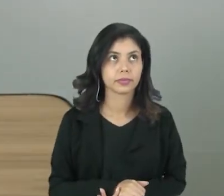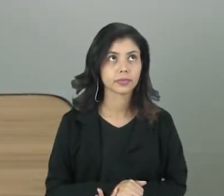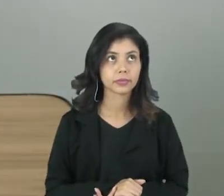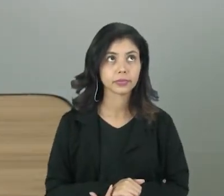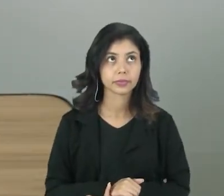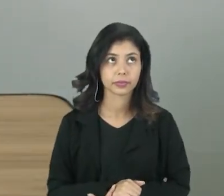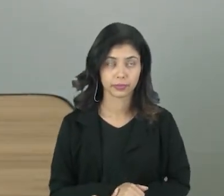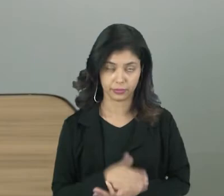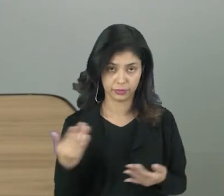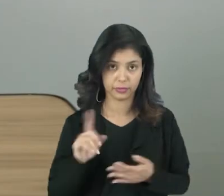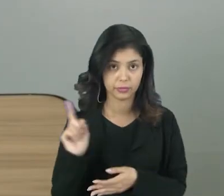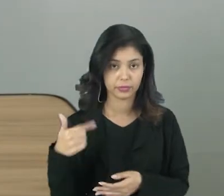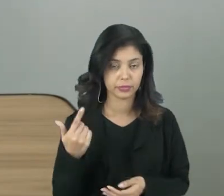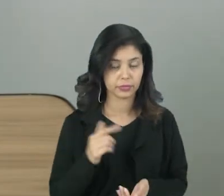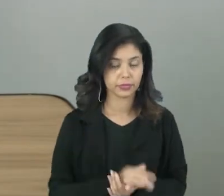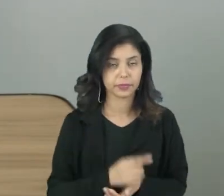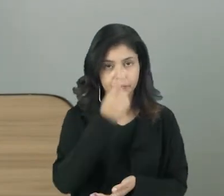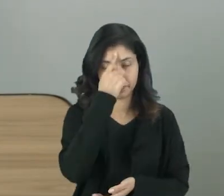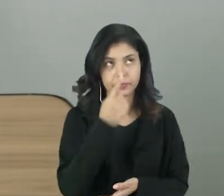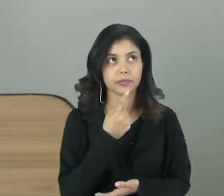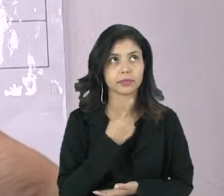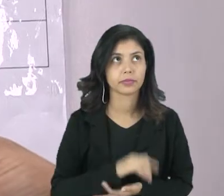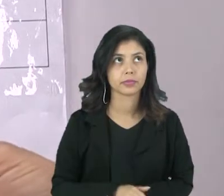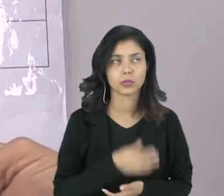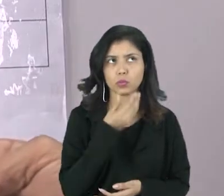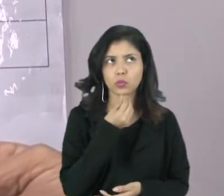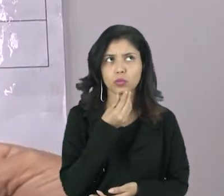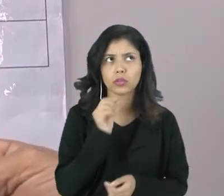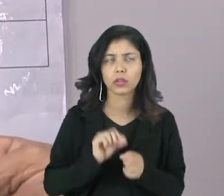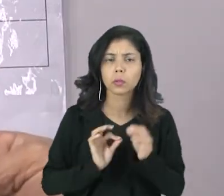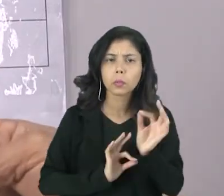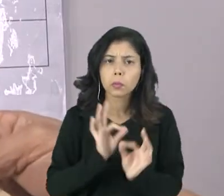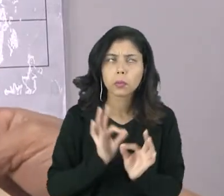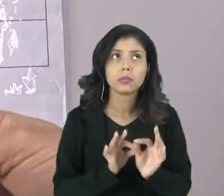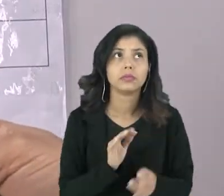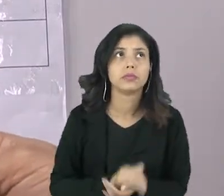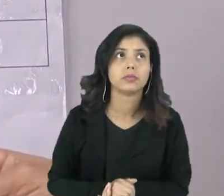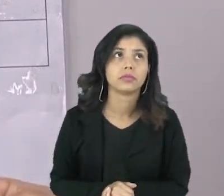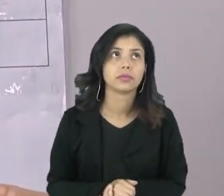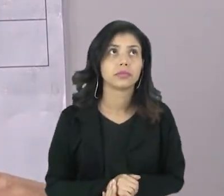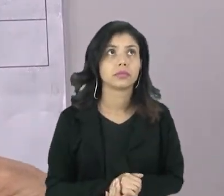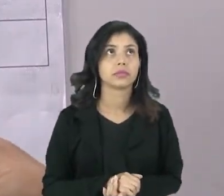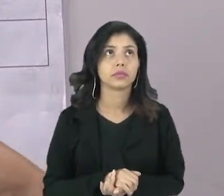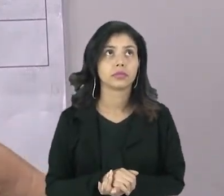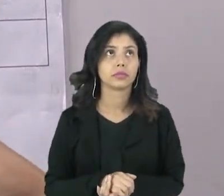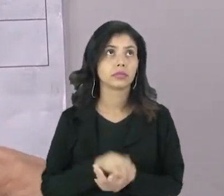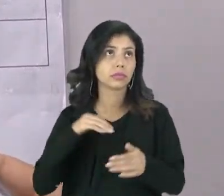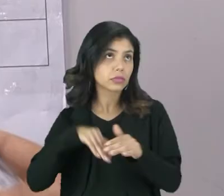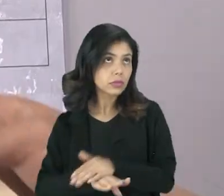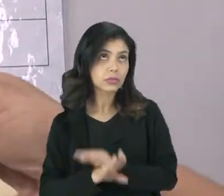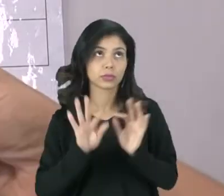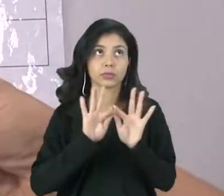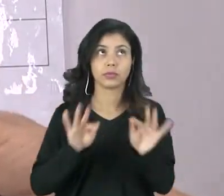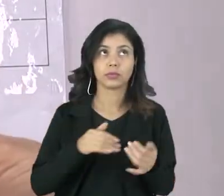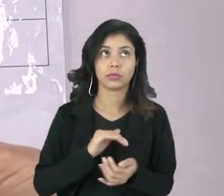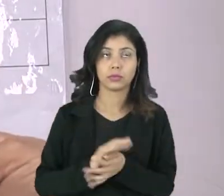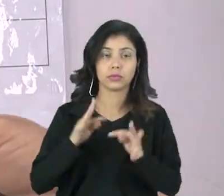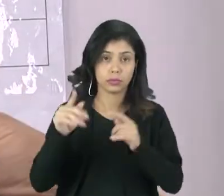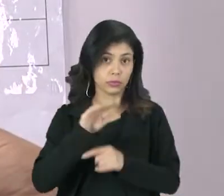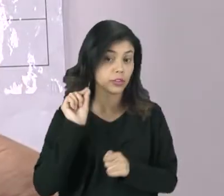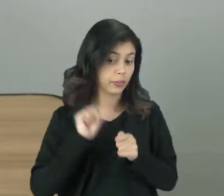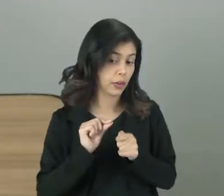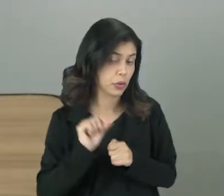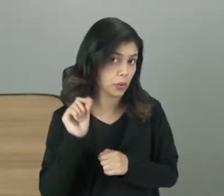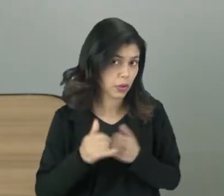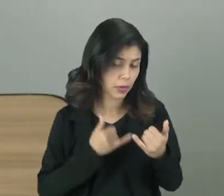então agora nós vamos para outro imagem o que o menino está fazendo o menino guardou os brinquedos